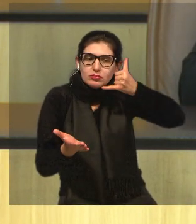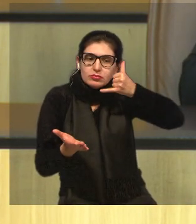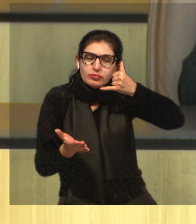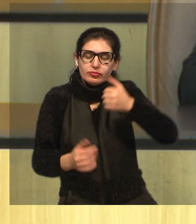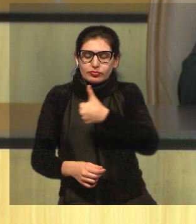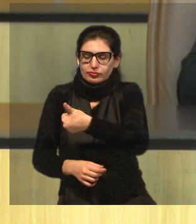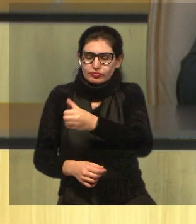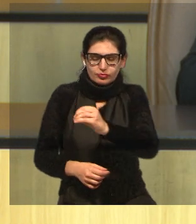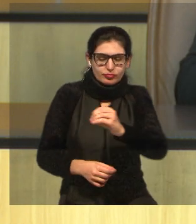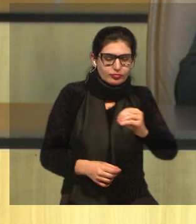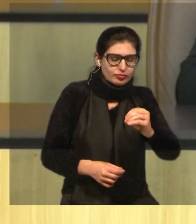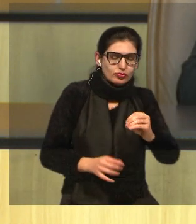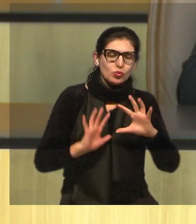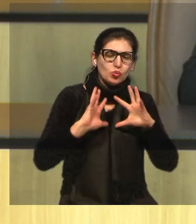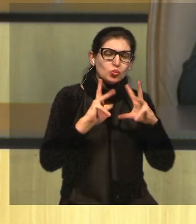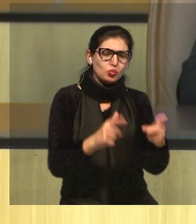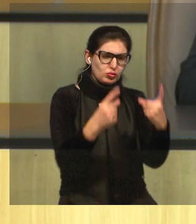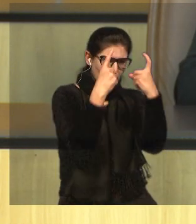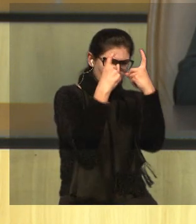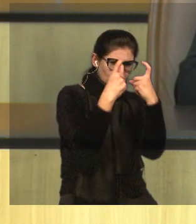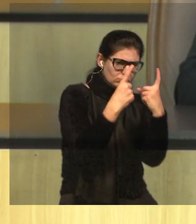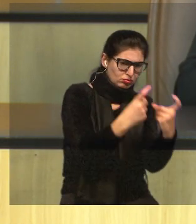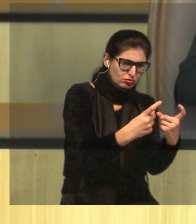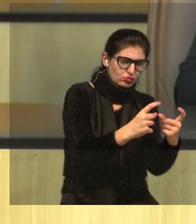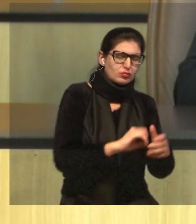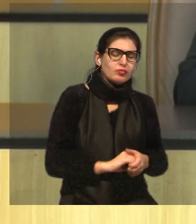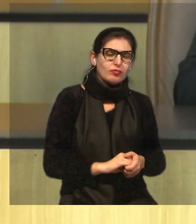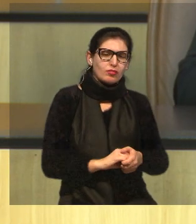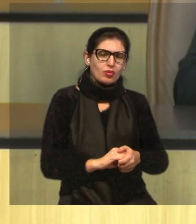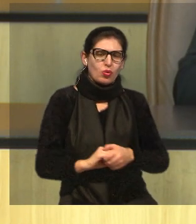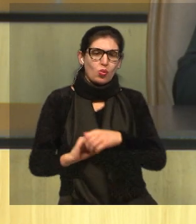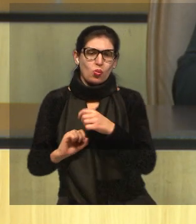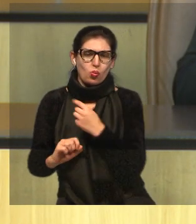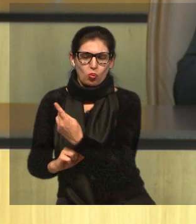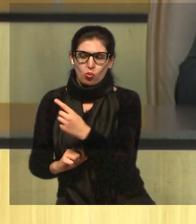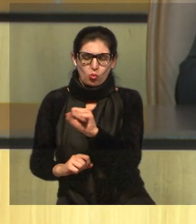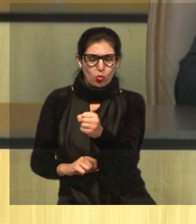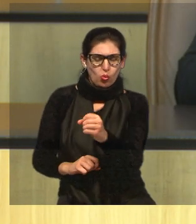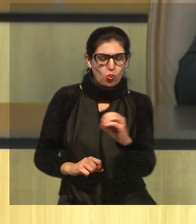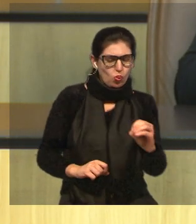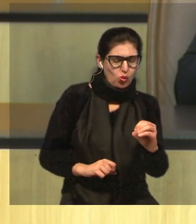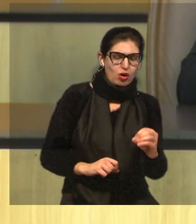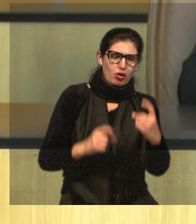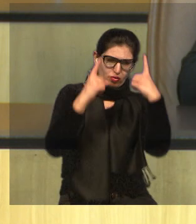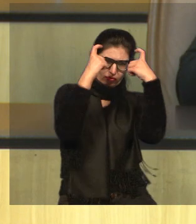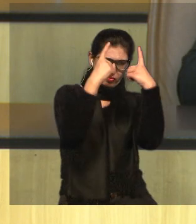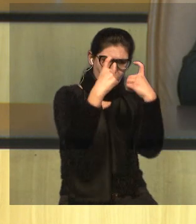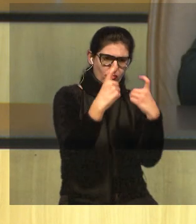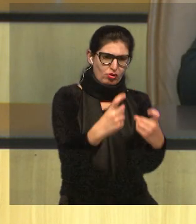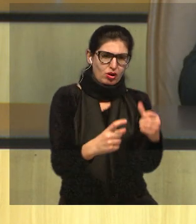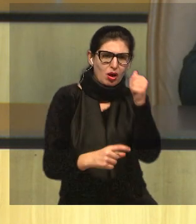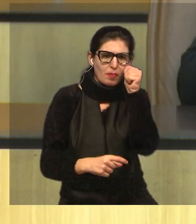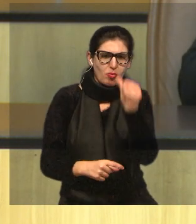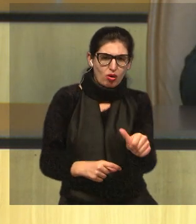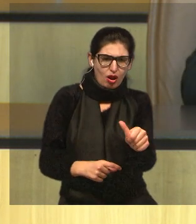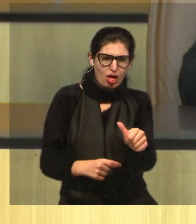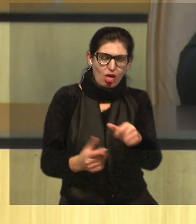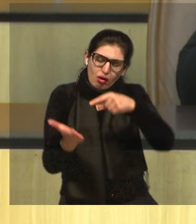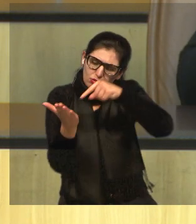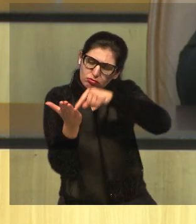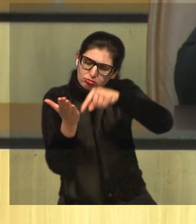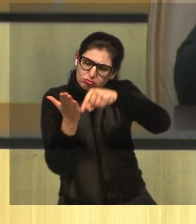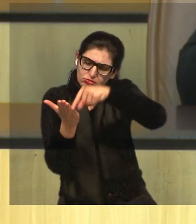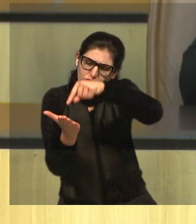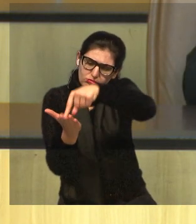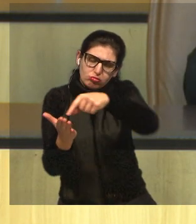criança e adolescente e 180 à violência contra a mulher. Será que quando a gente vê uma criança na rua